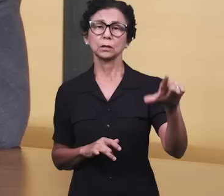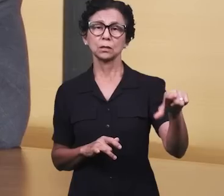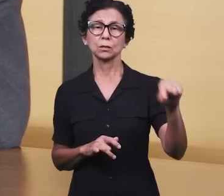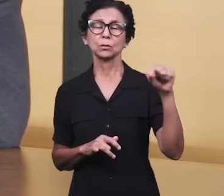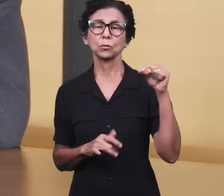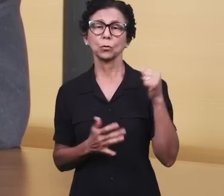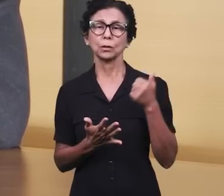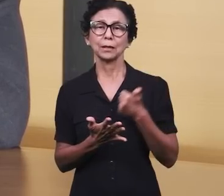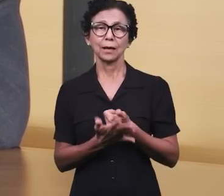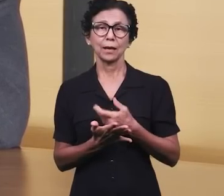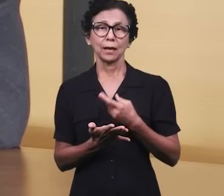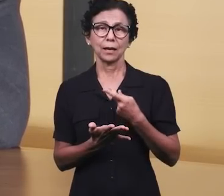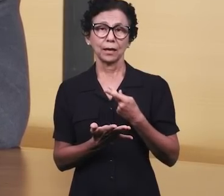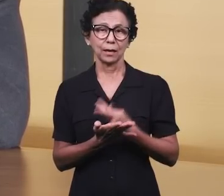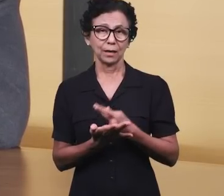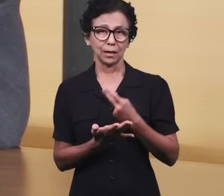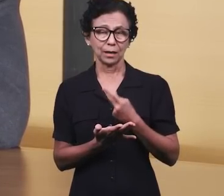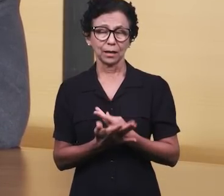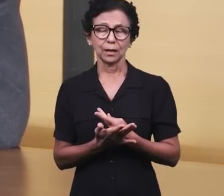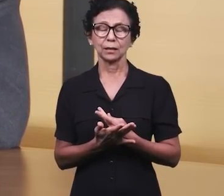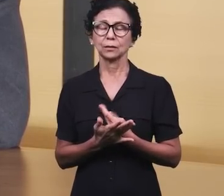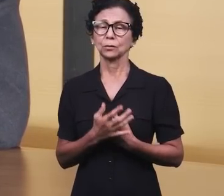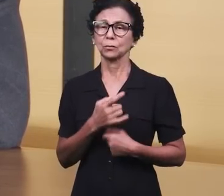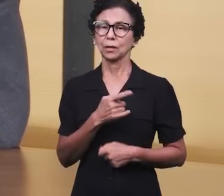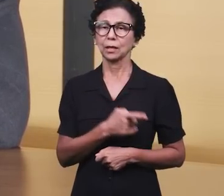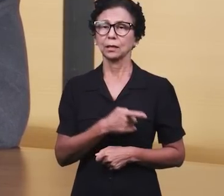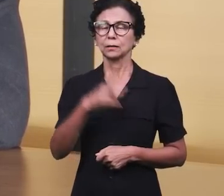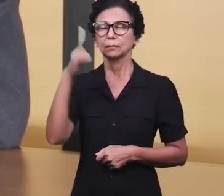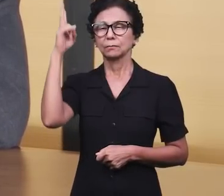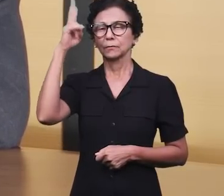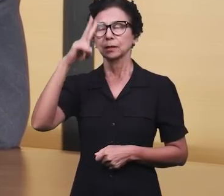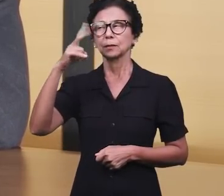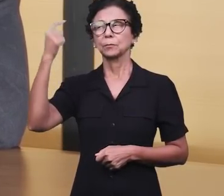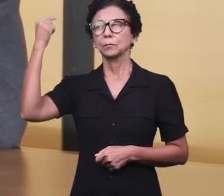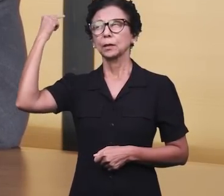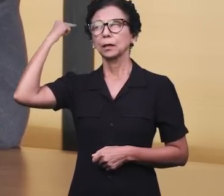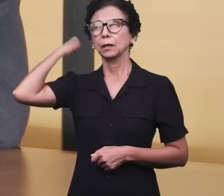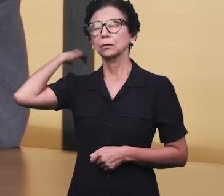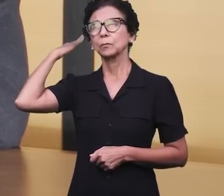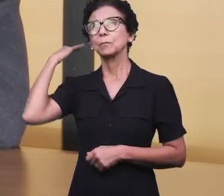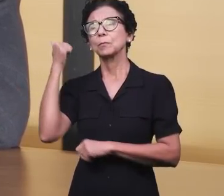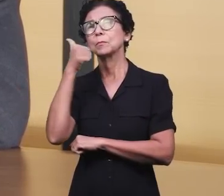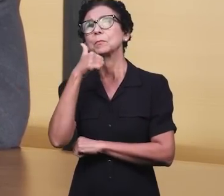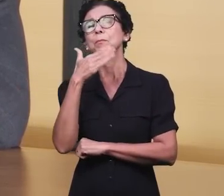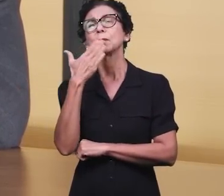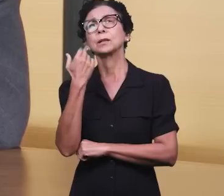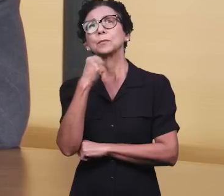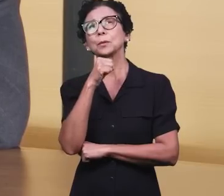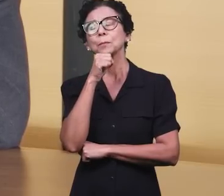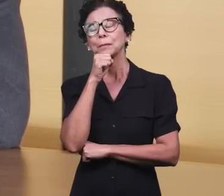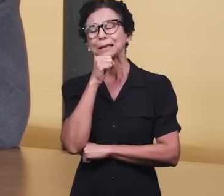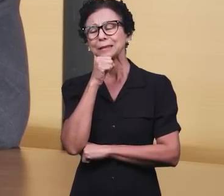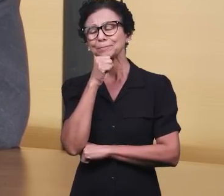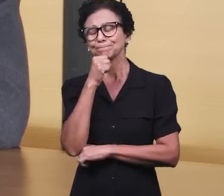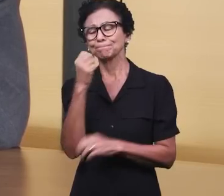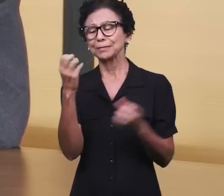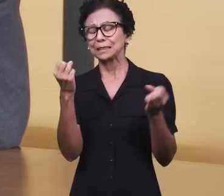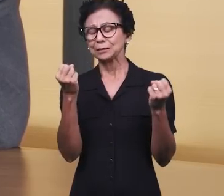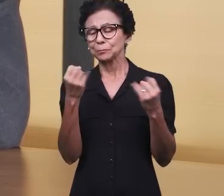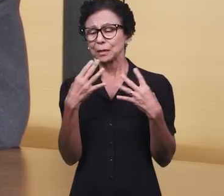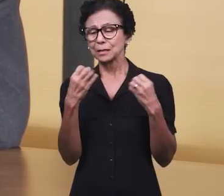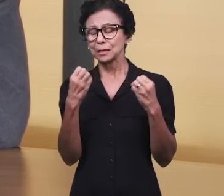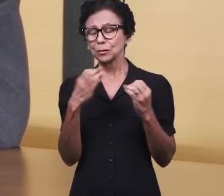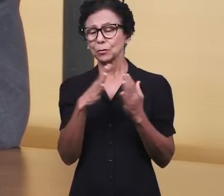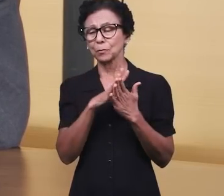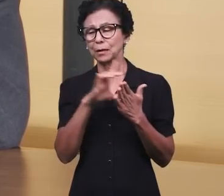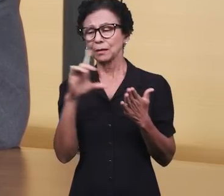recebeu, dos ensinos que o Senhor colocou, que você, o Senhor, a Senhora, nós como pais, colocamos no coração dos